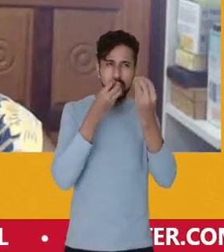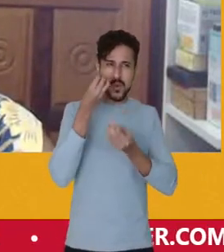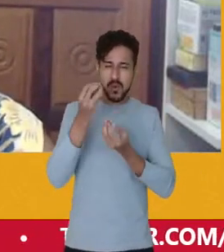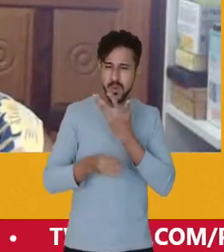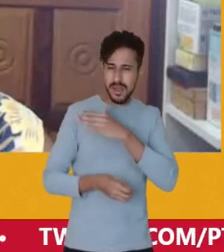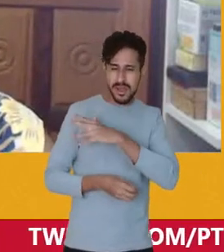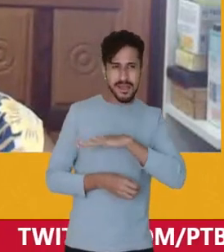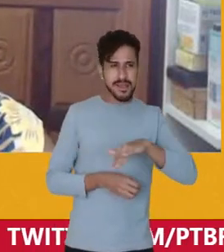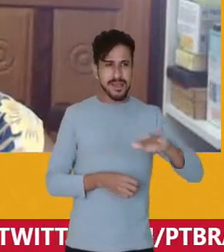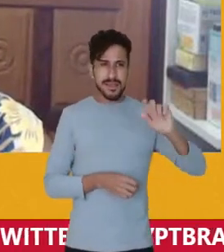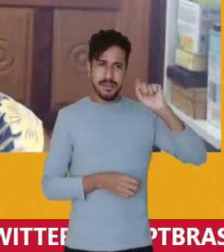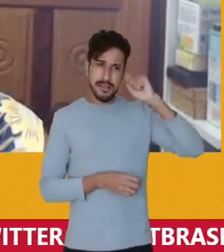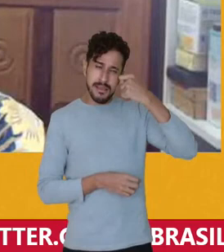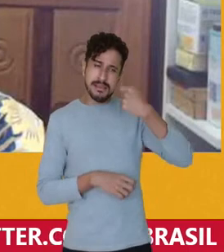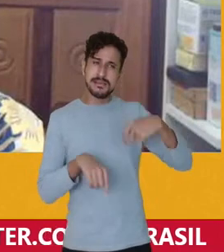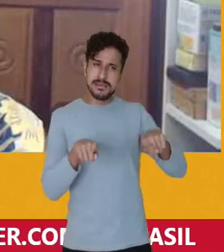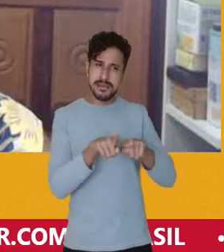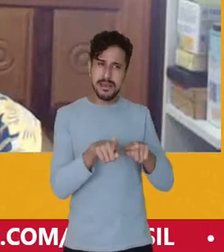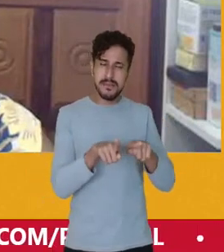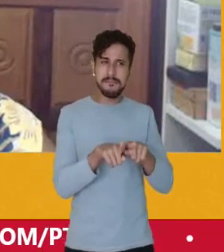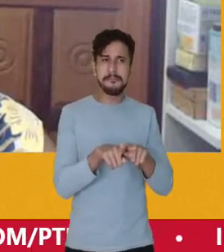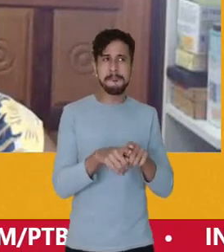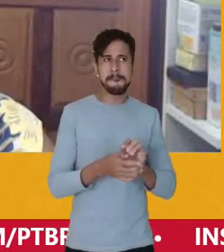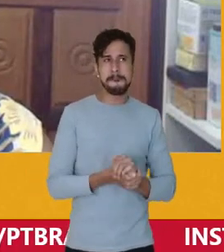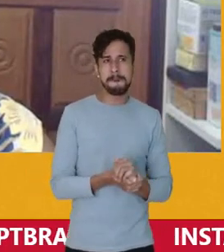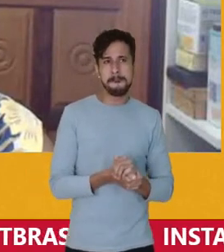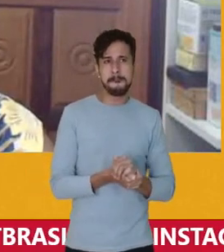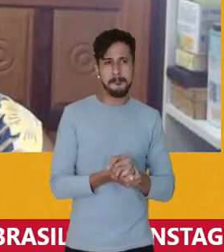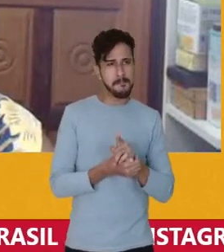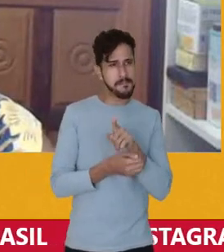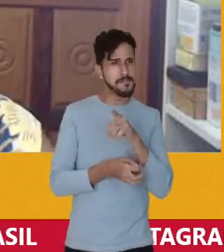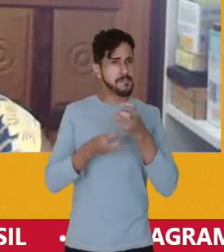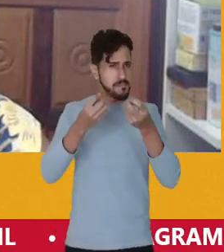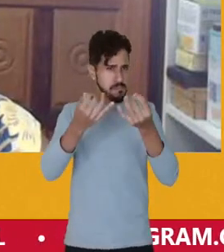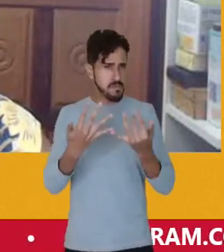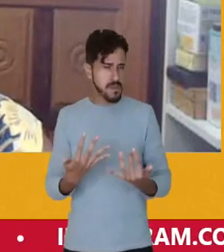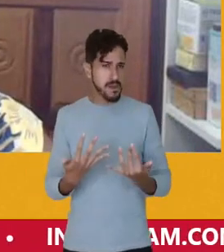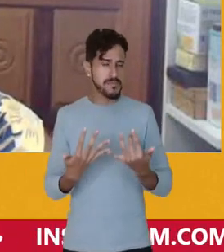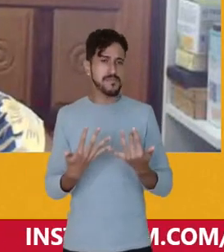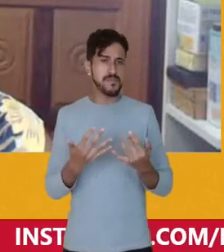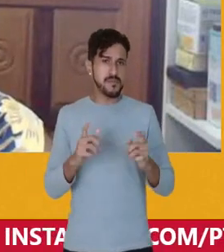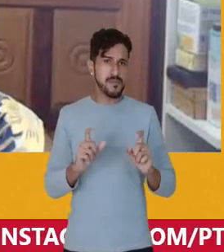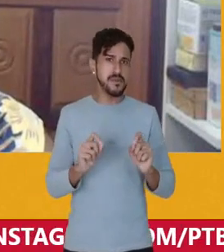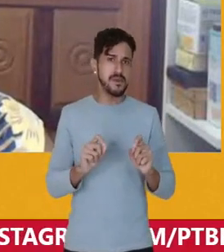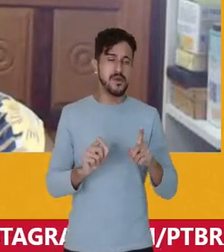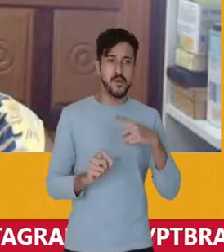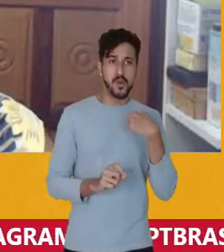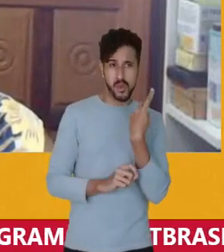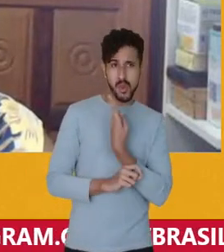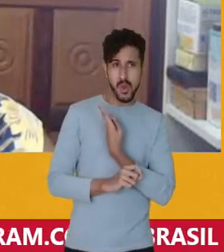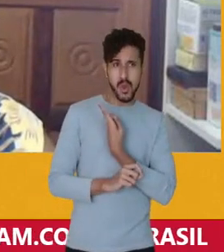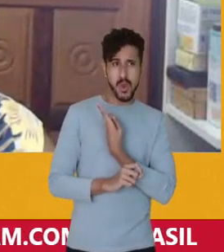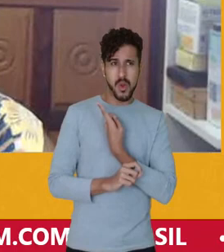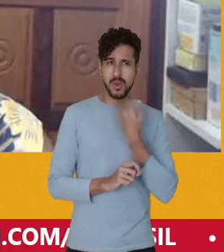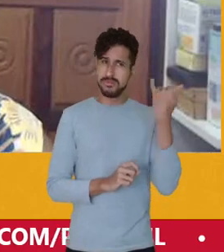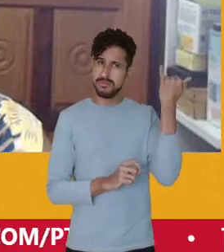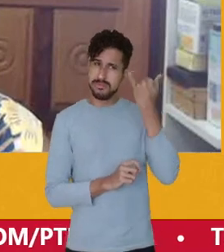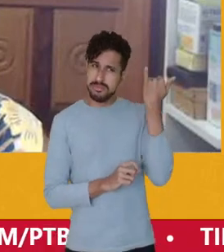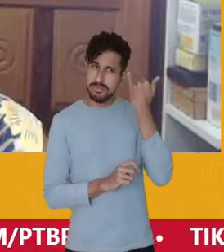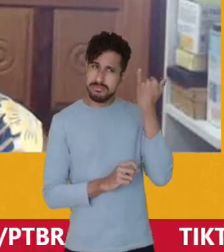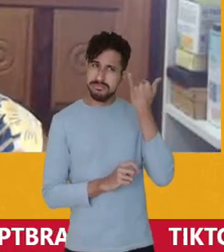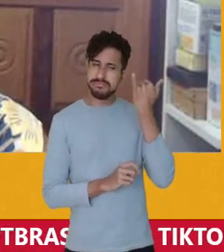infâncias negras, e ao mesmo tempo, como você mesma chama a atenção, Ellen, nós, quando escutamos